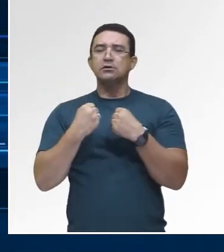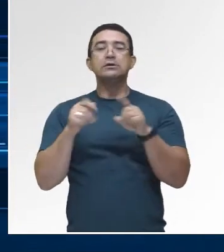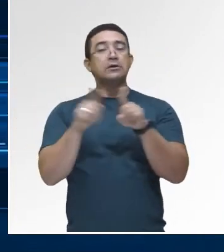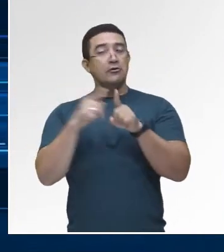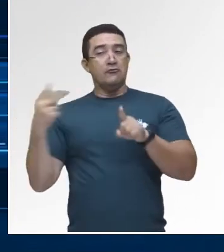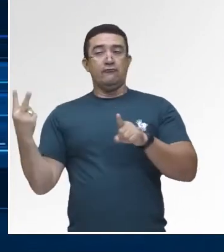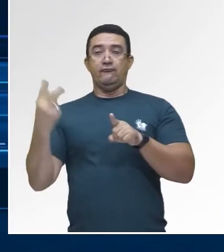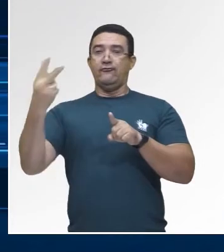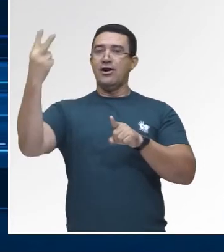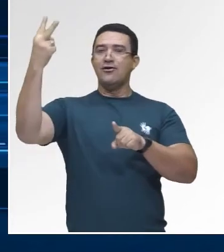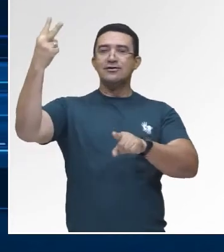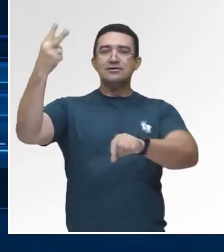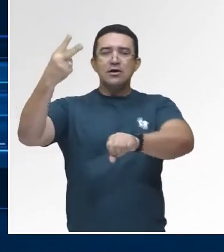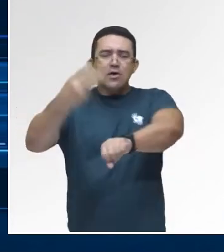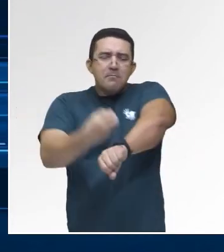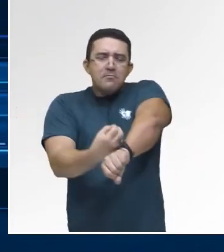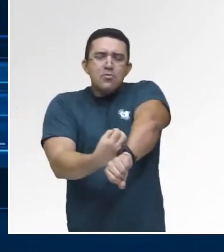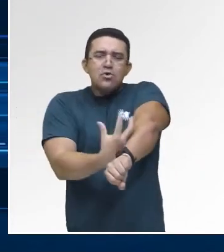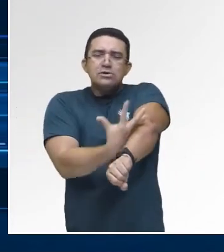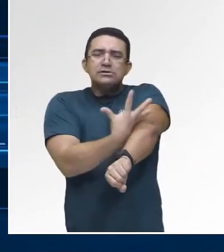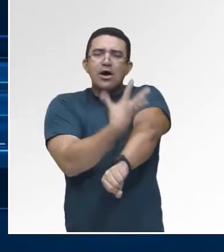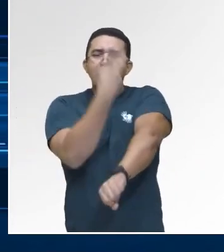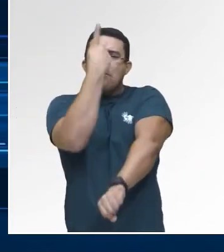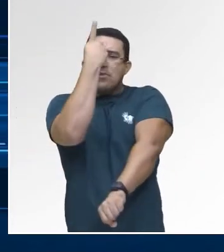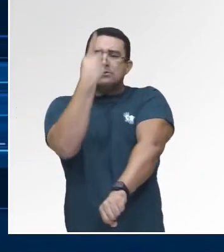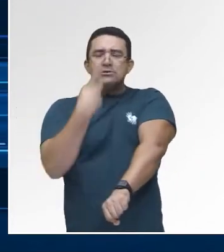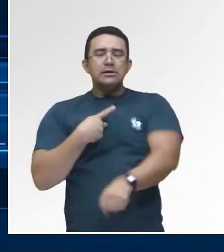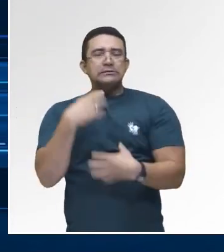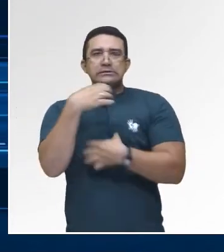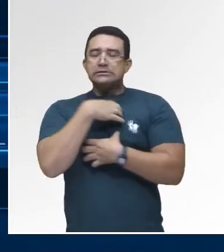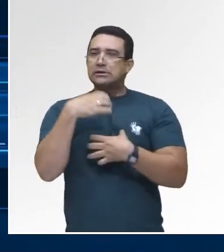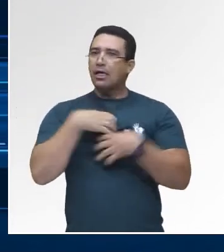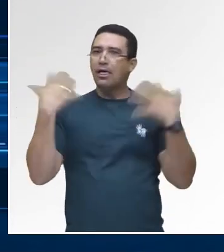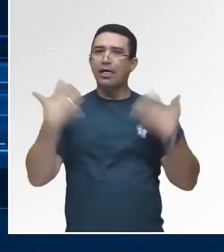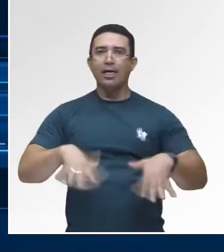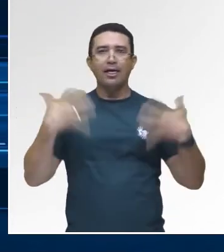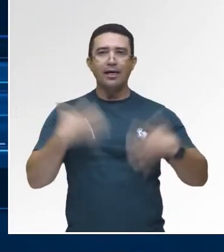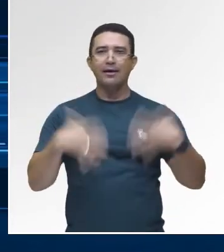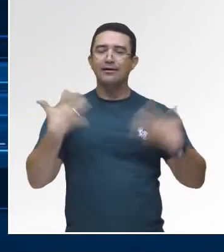das emoções pessoais. Muito sentimento.